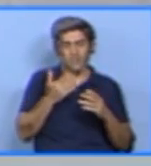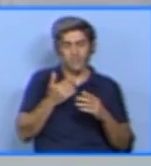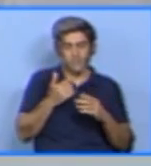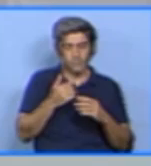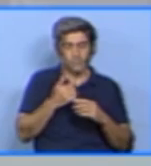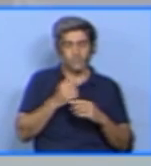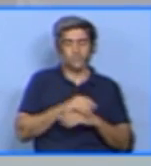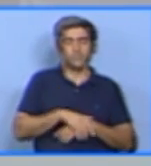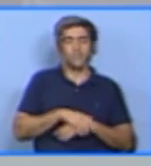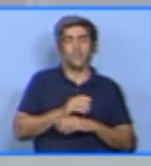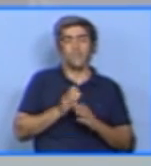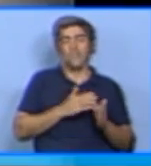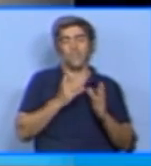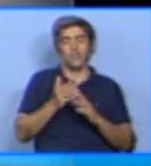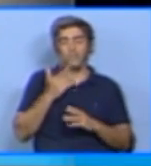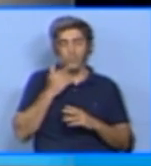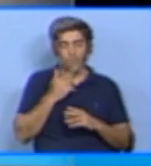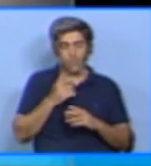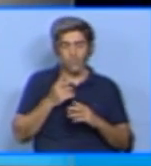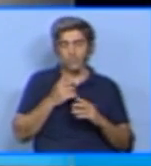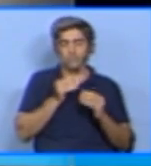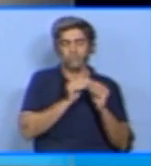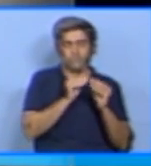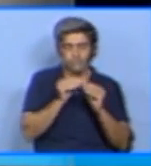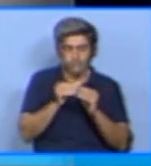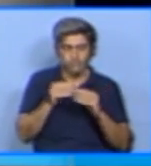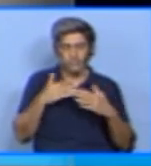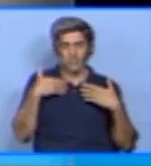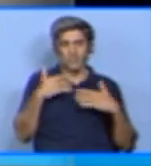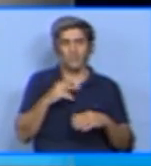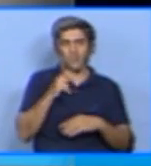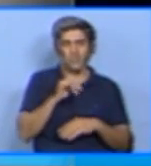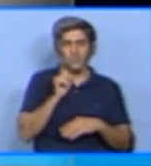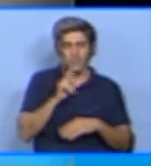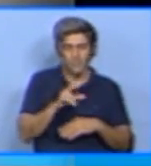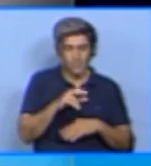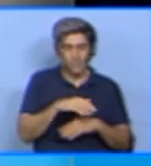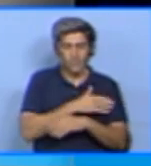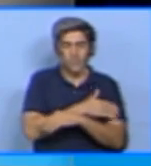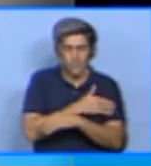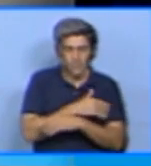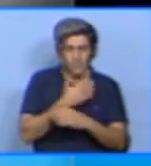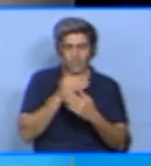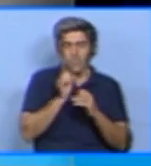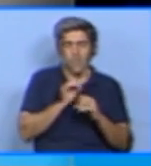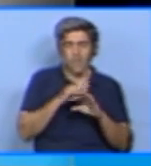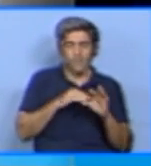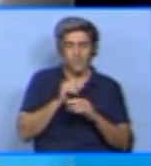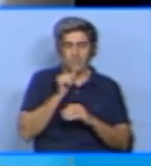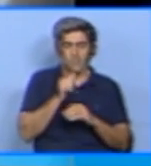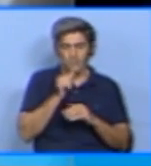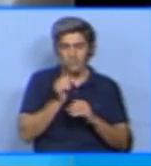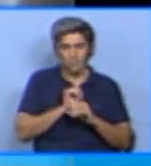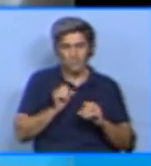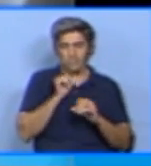bem. Por outro lado, não podemos pactuar, ter uma demissão de agir, fragilizando-nos e dizendo não há nada a fazer. Não, há muito a